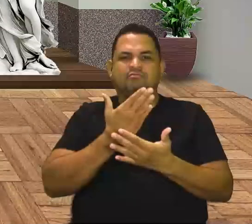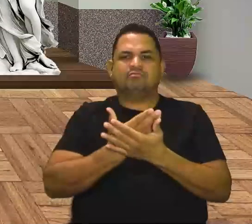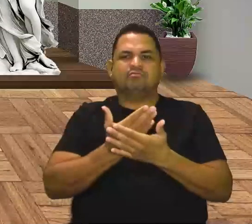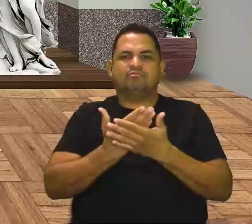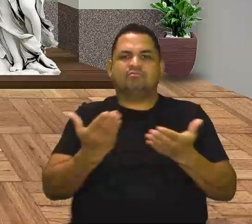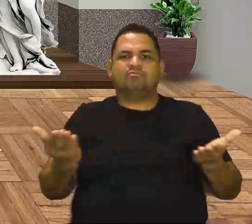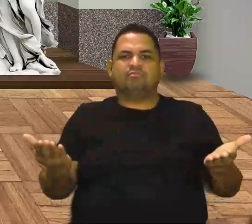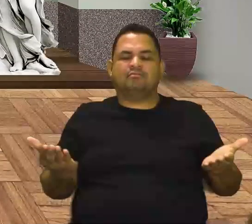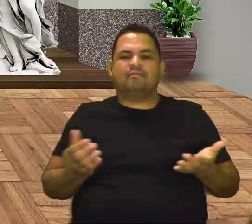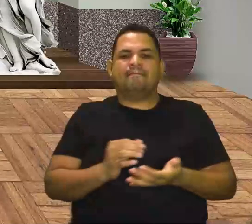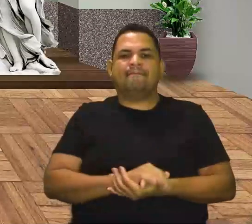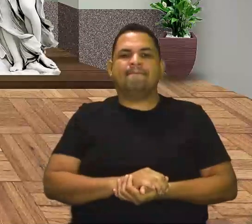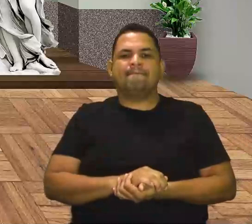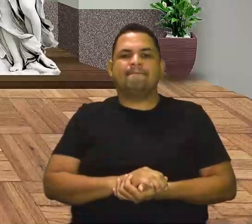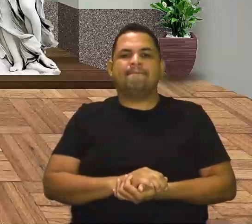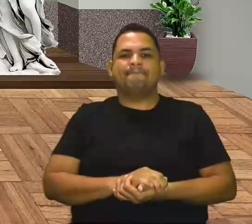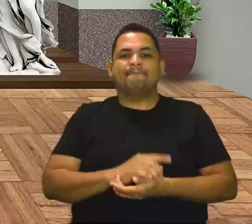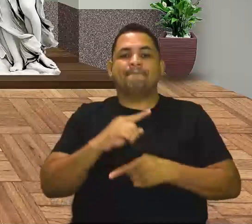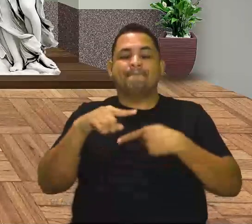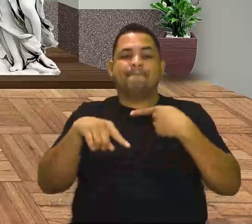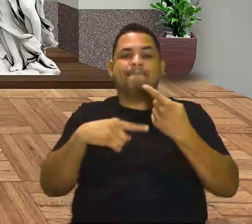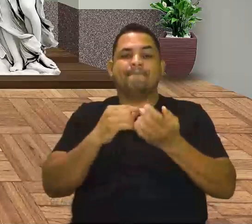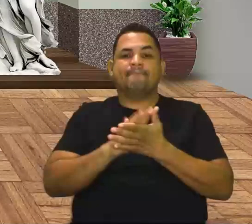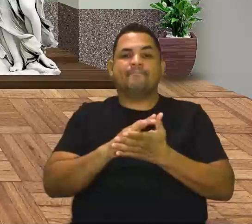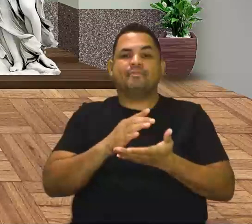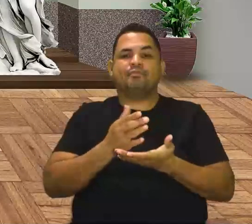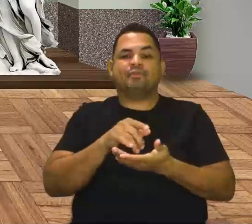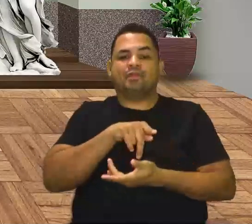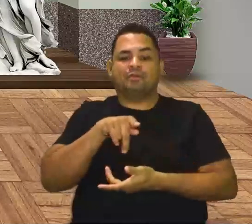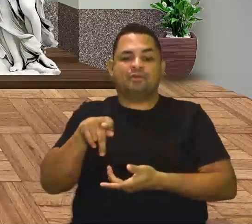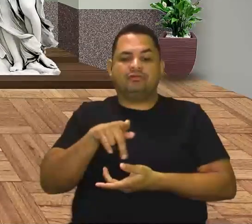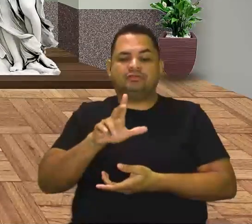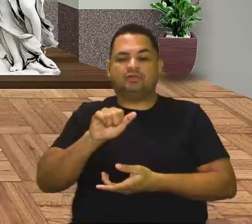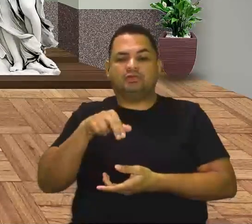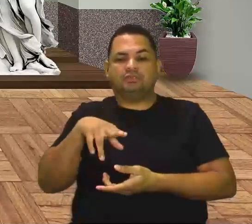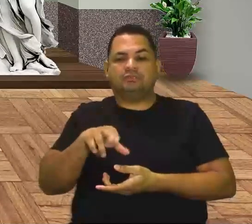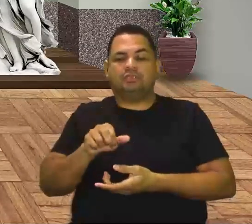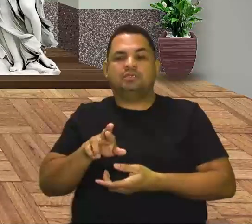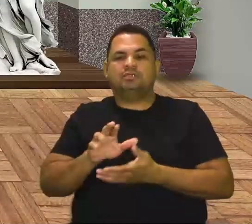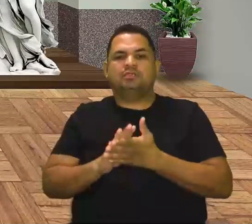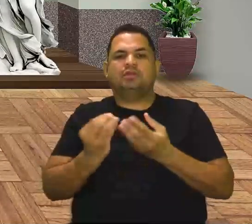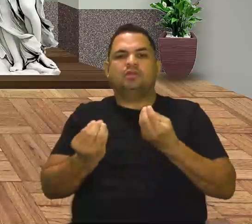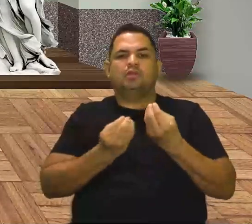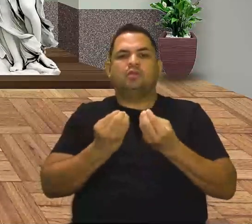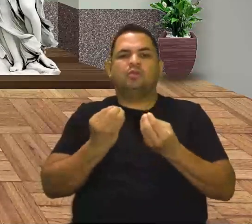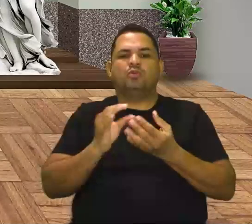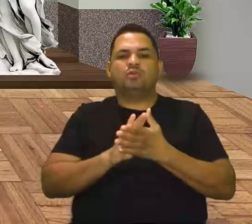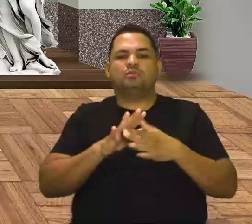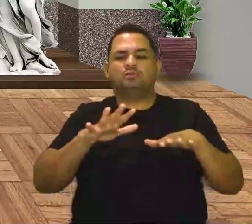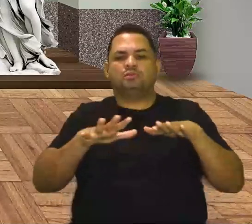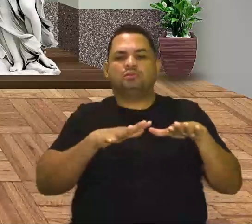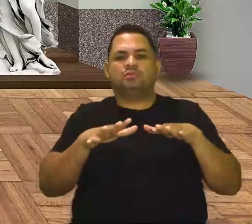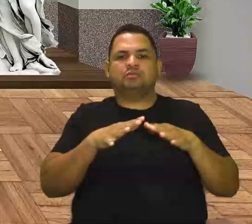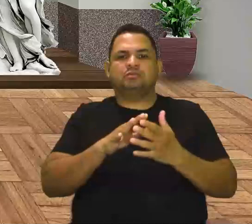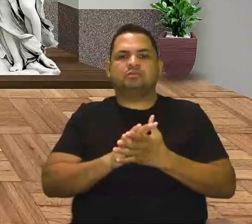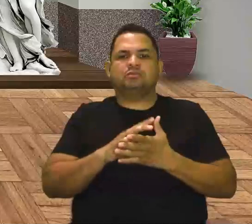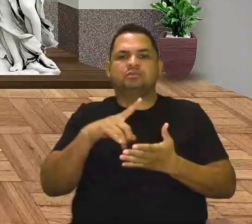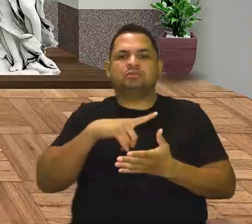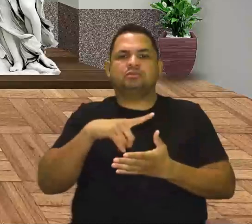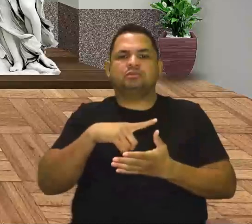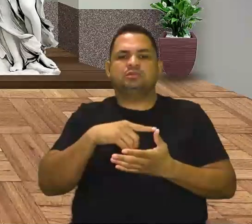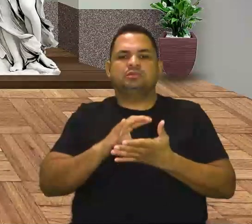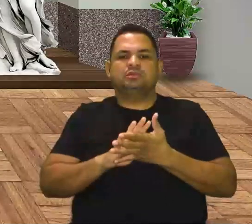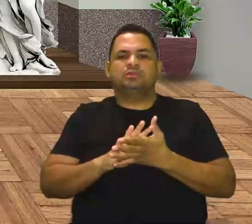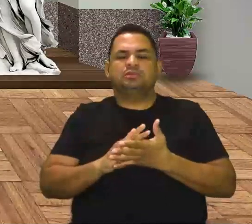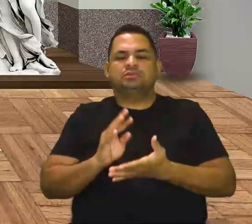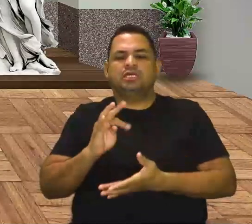aula. Na próxima aula, o professor Luizmar vai estar com vocês trabalhando aí como é que se dá esse movimento, agora o movimento tenentista que vai